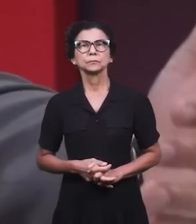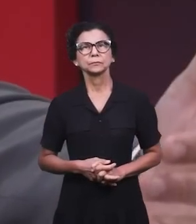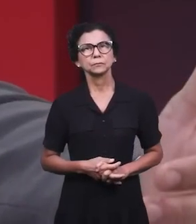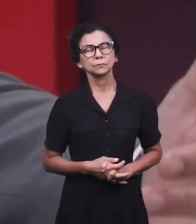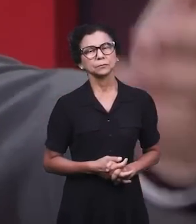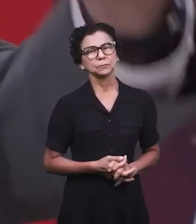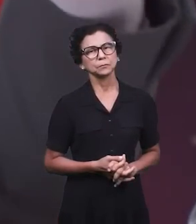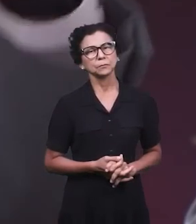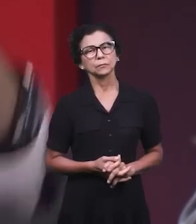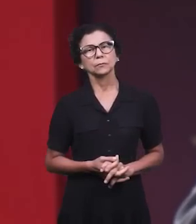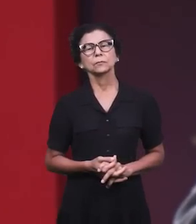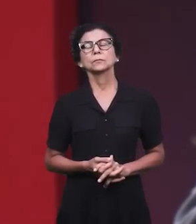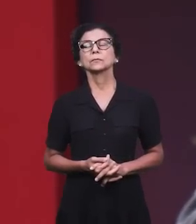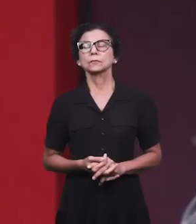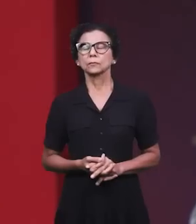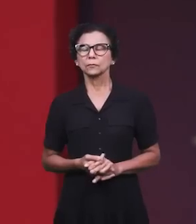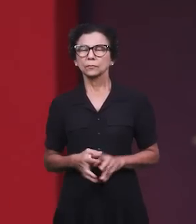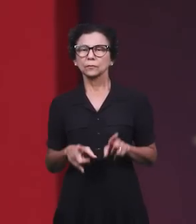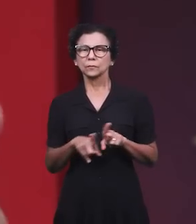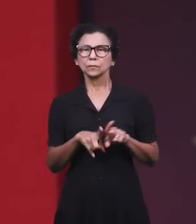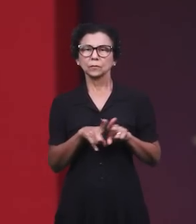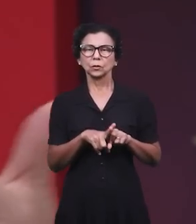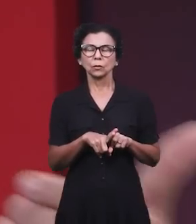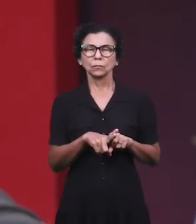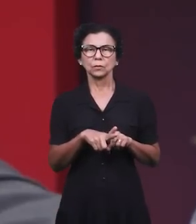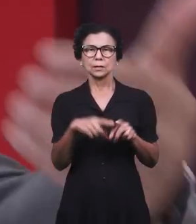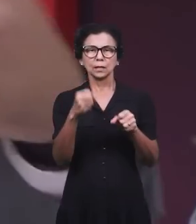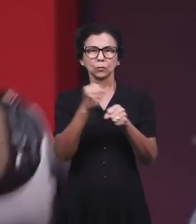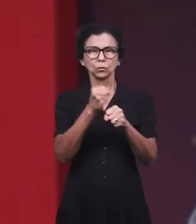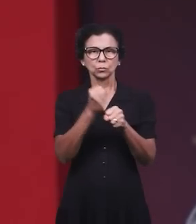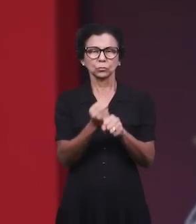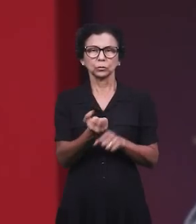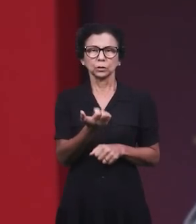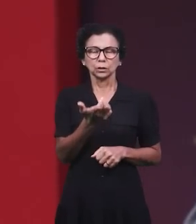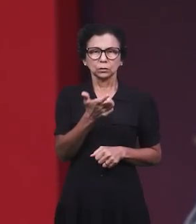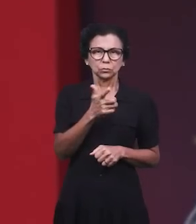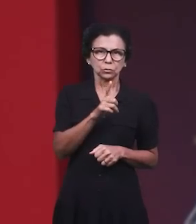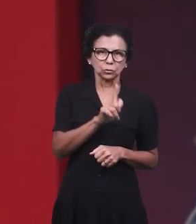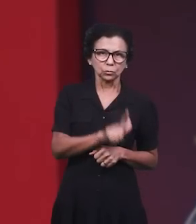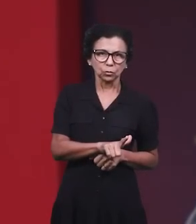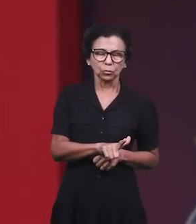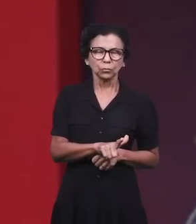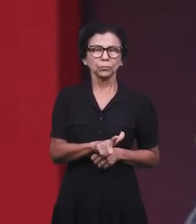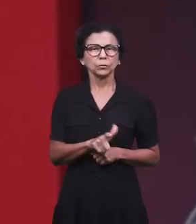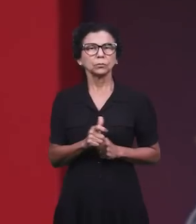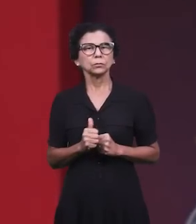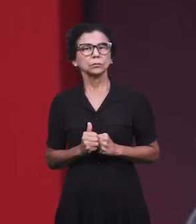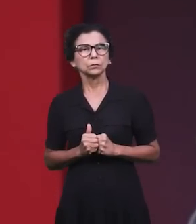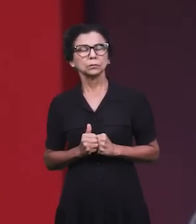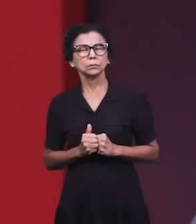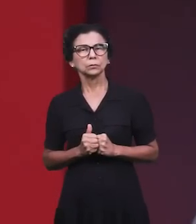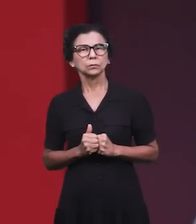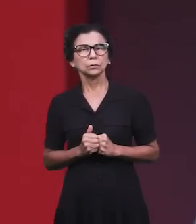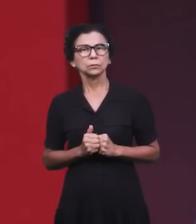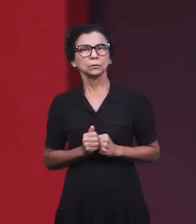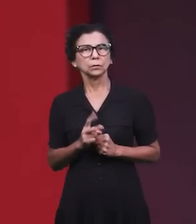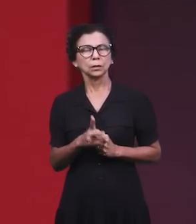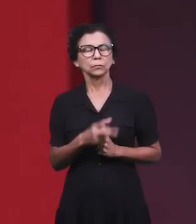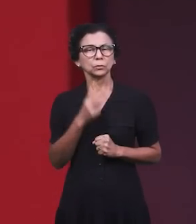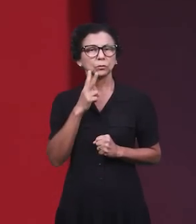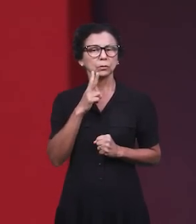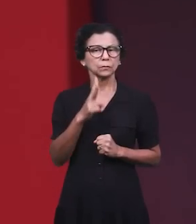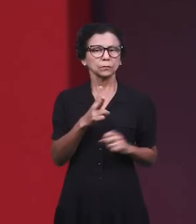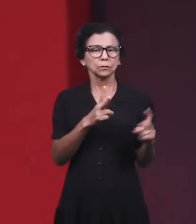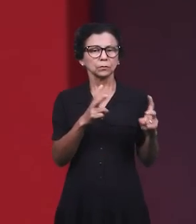da restauração ela está dentro da manutenção também, que é você tentar trazer aquilo inicial. Agora, um ponto muito importante